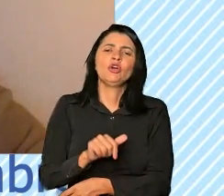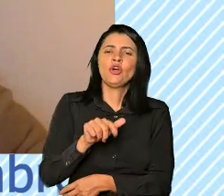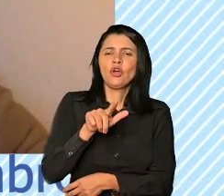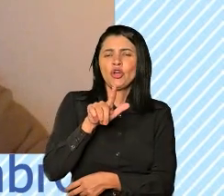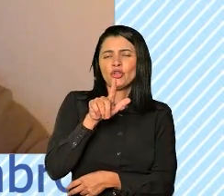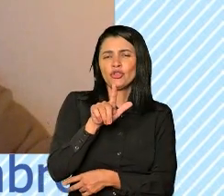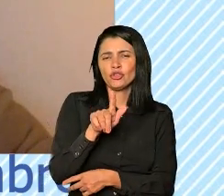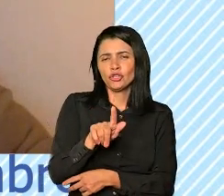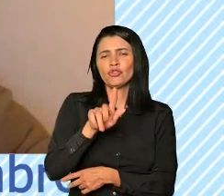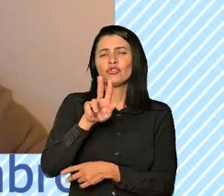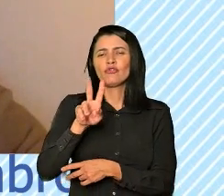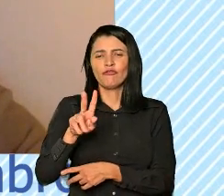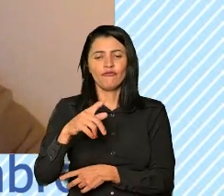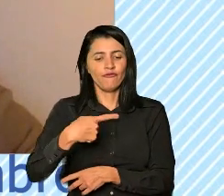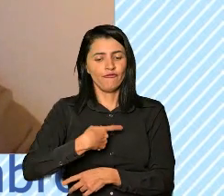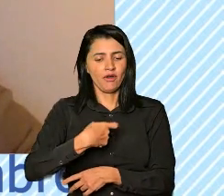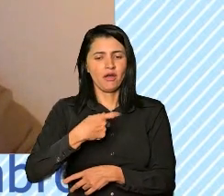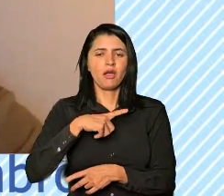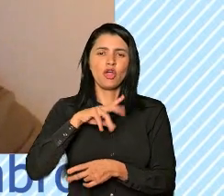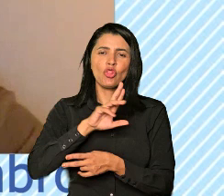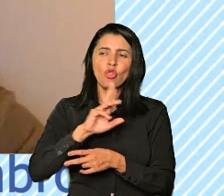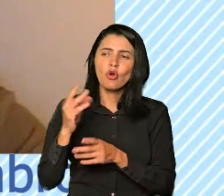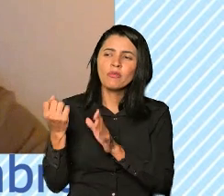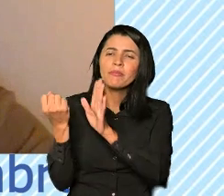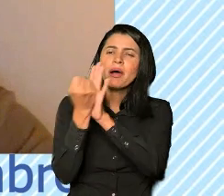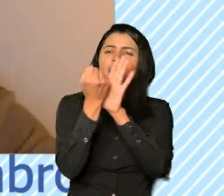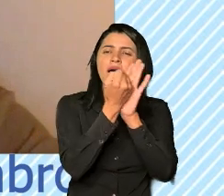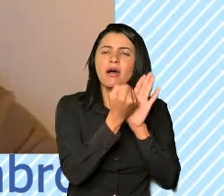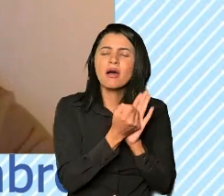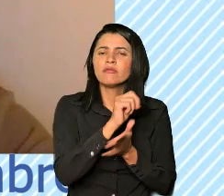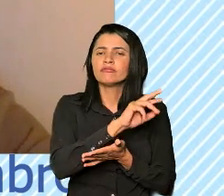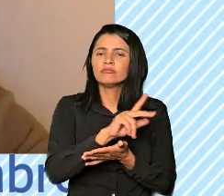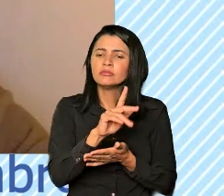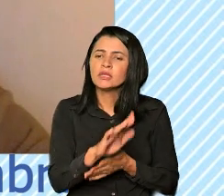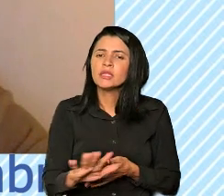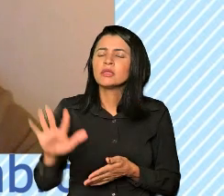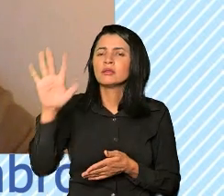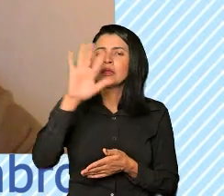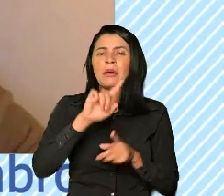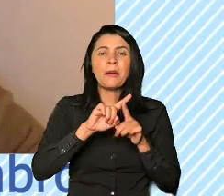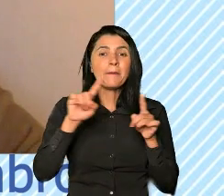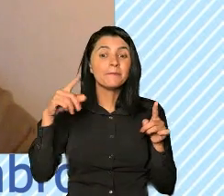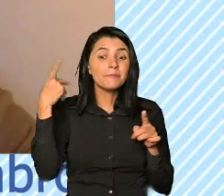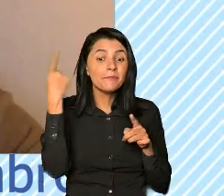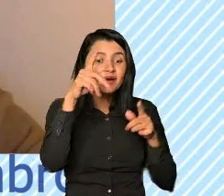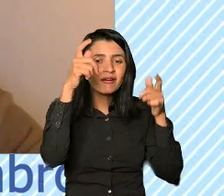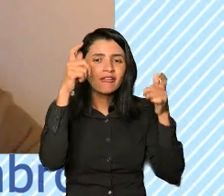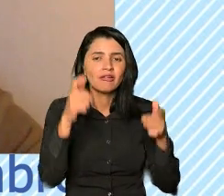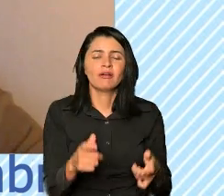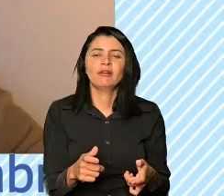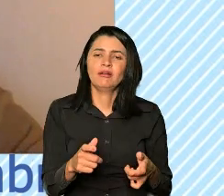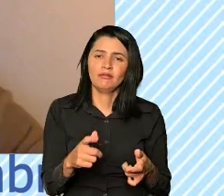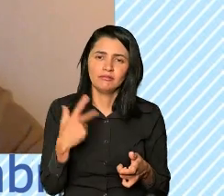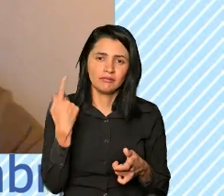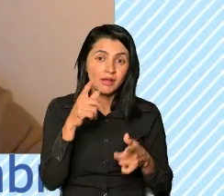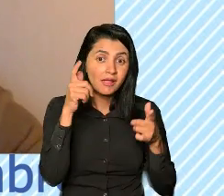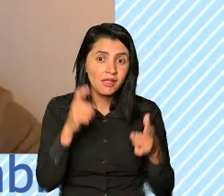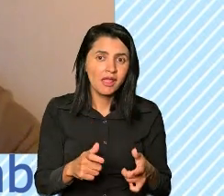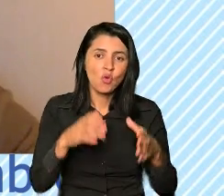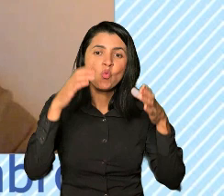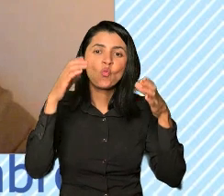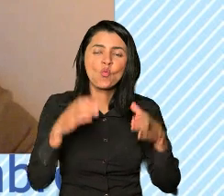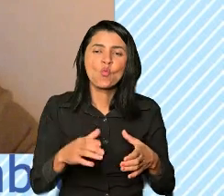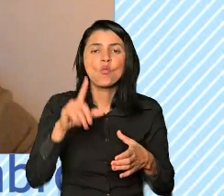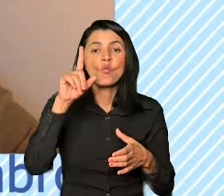dizer, são figuras proeminentes em termos nacionais, mas para aquele local, para aquele bairro,